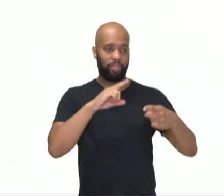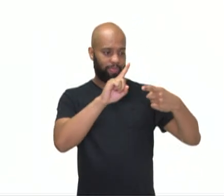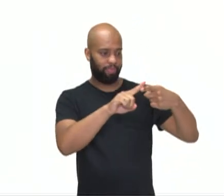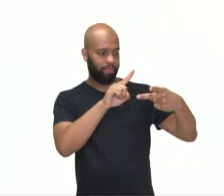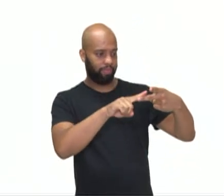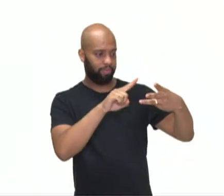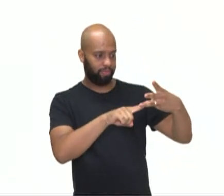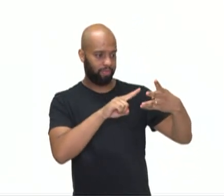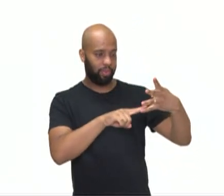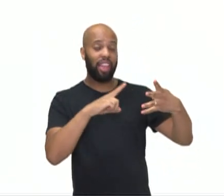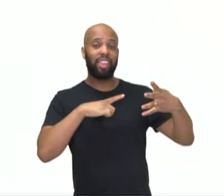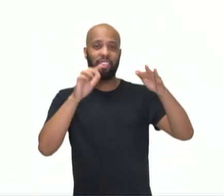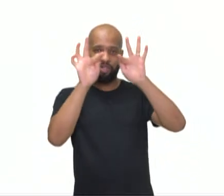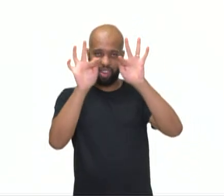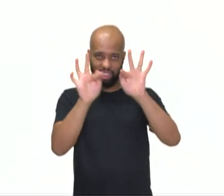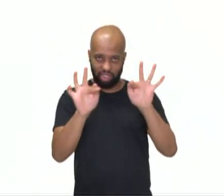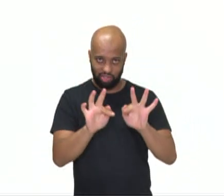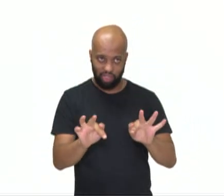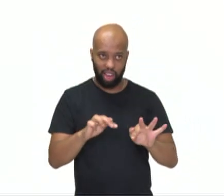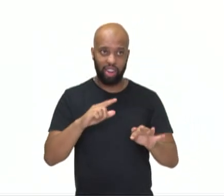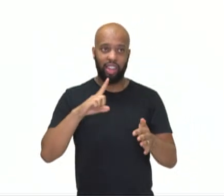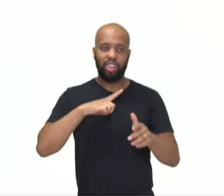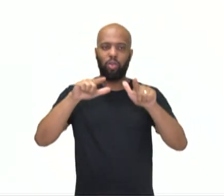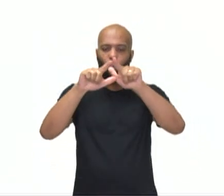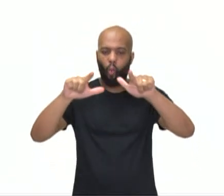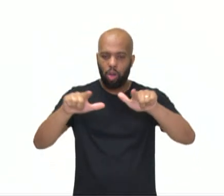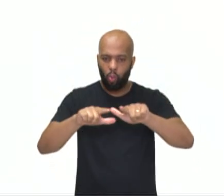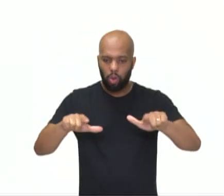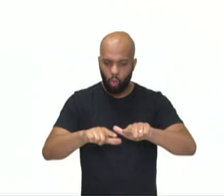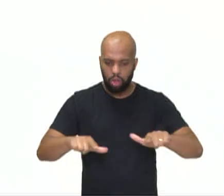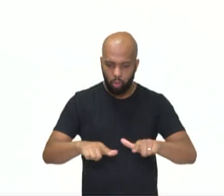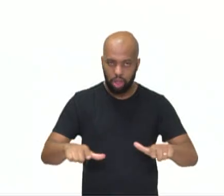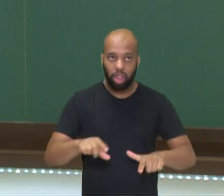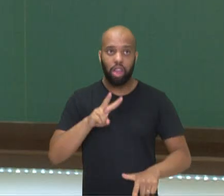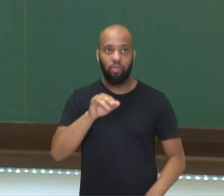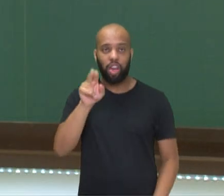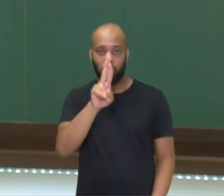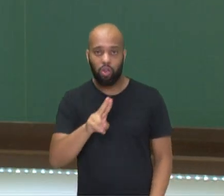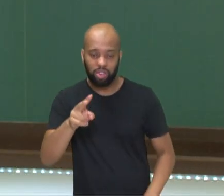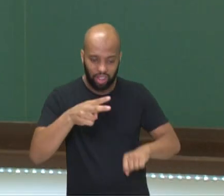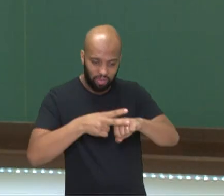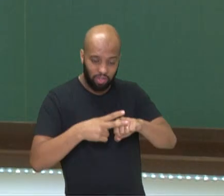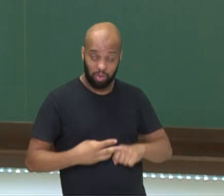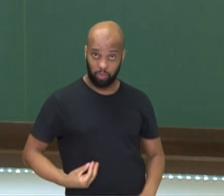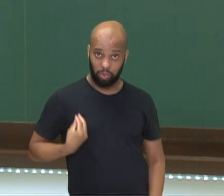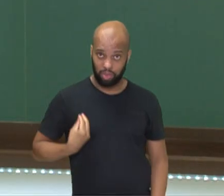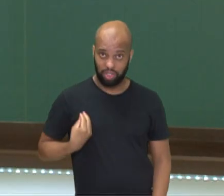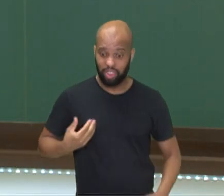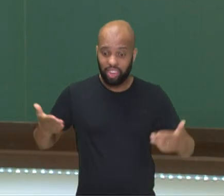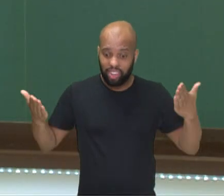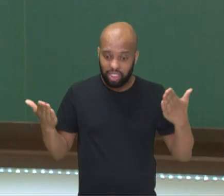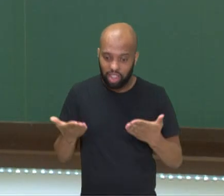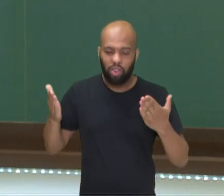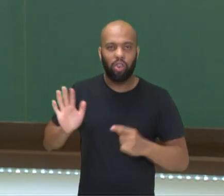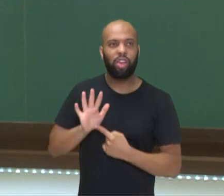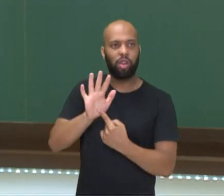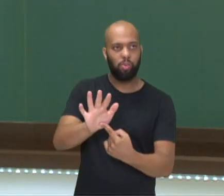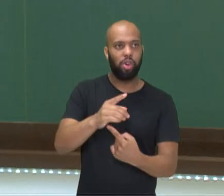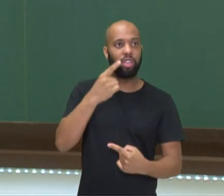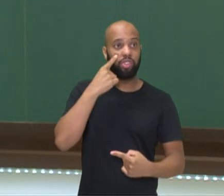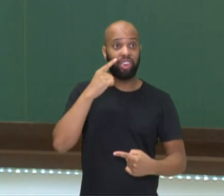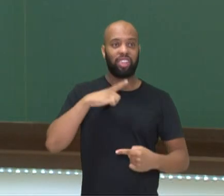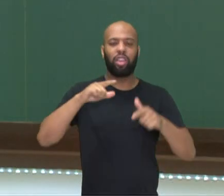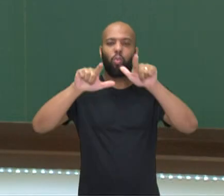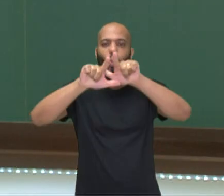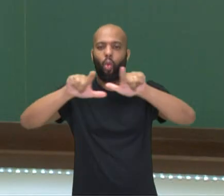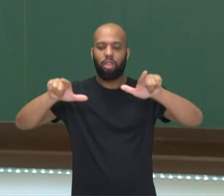frases conjugando o verbo ser no presente do indicativo. Muito semelhante, né? Então, nestas